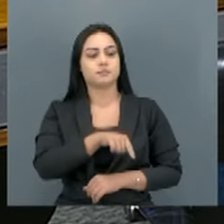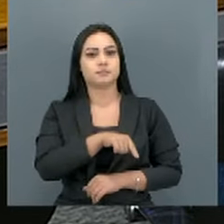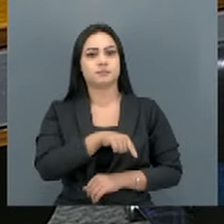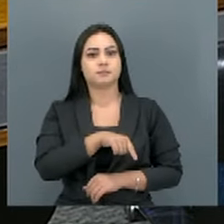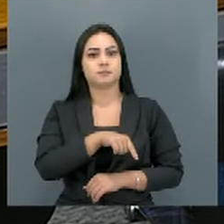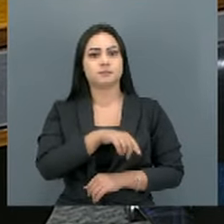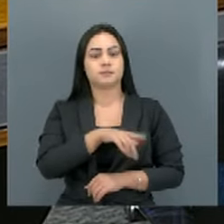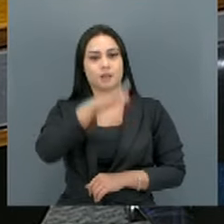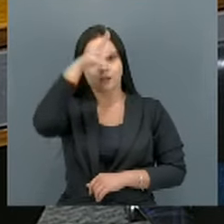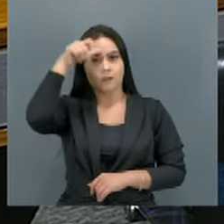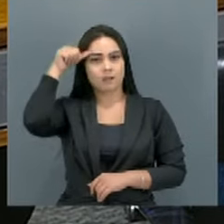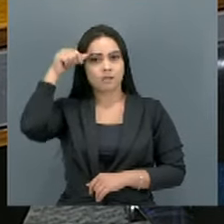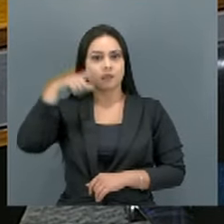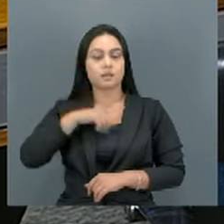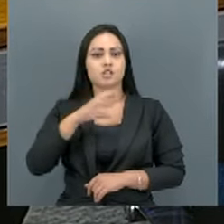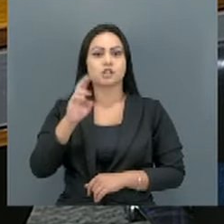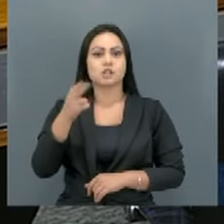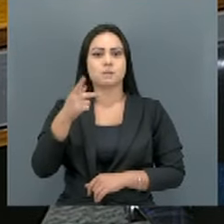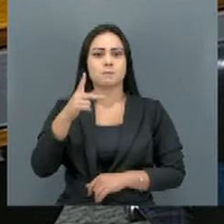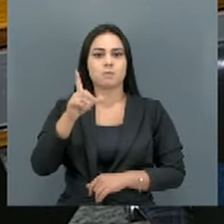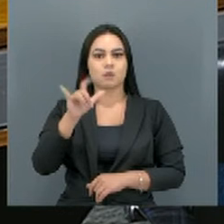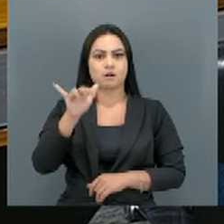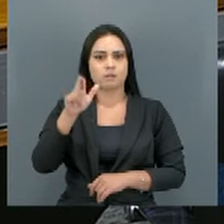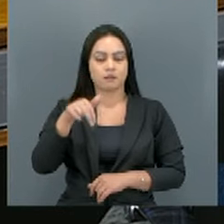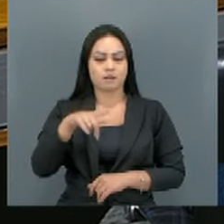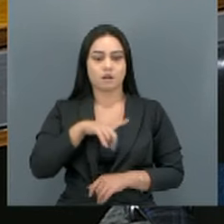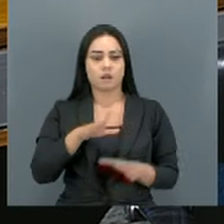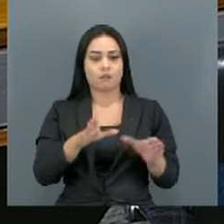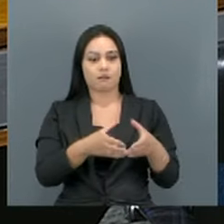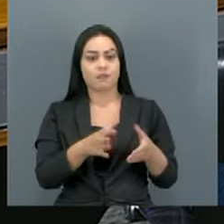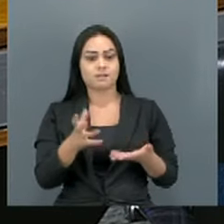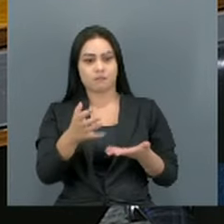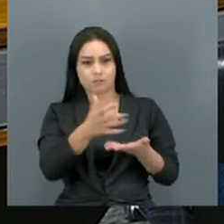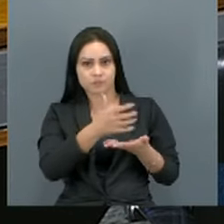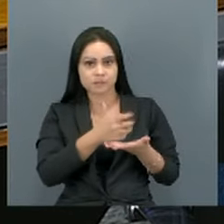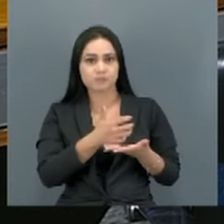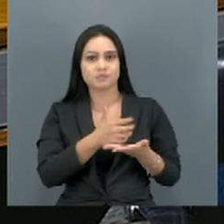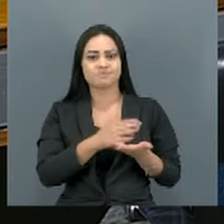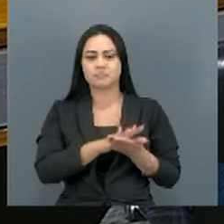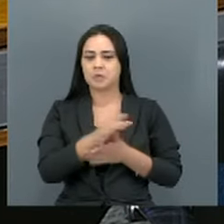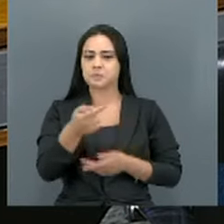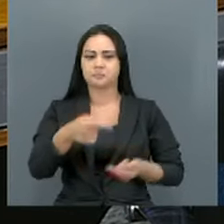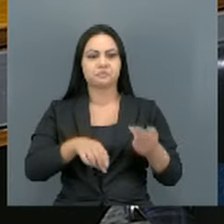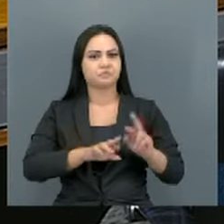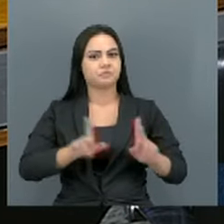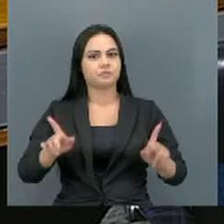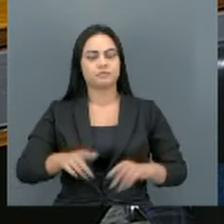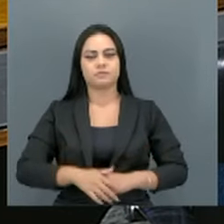para o Acre, Chapuri, para uma reserva extrativista, não é nada daquilo que foi dito aqui.